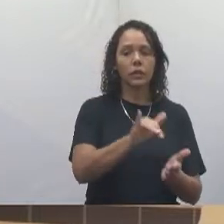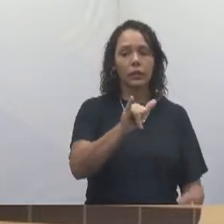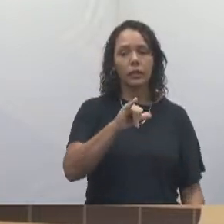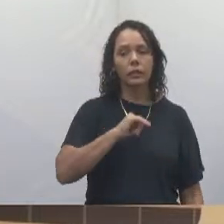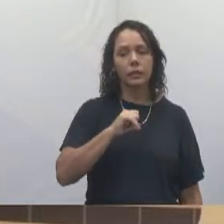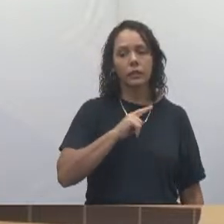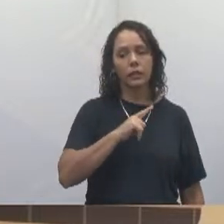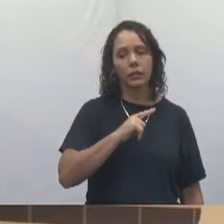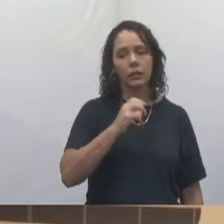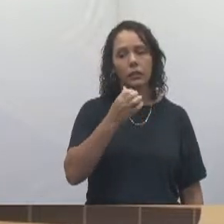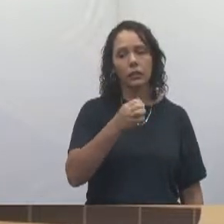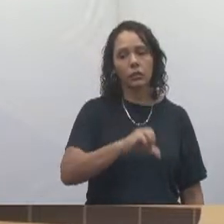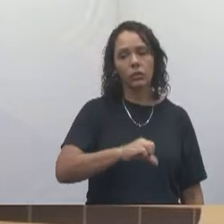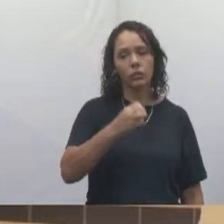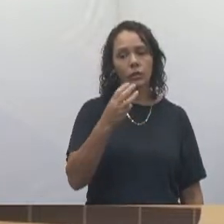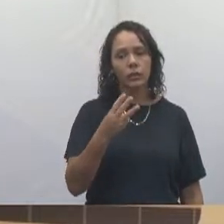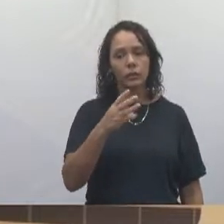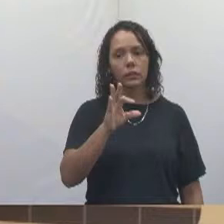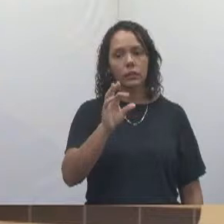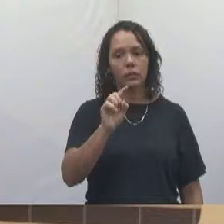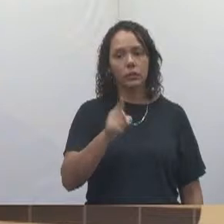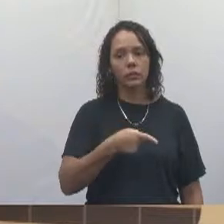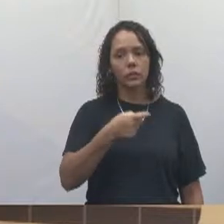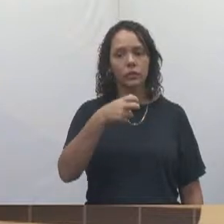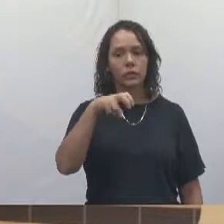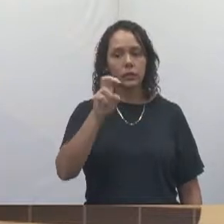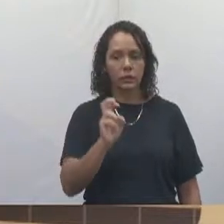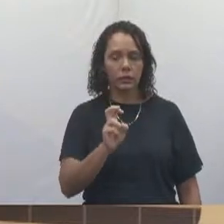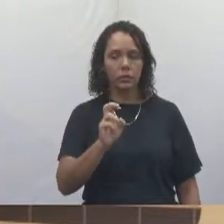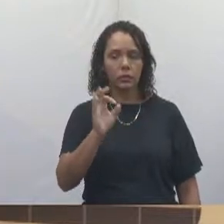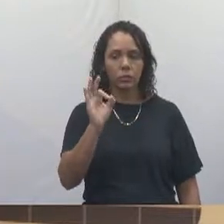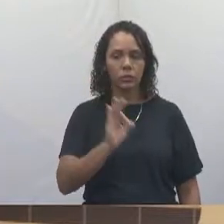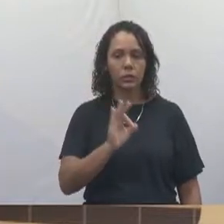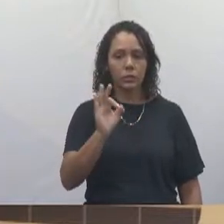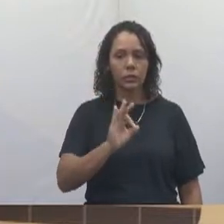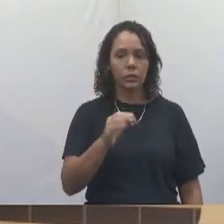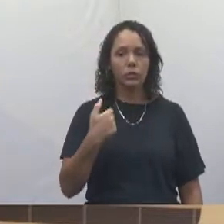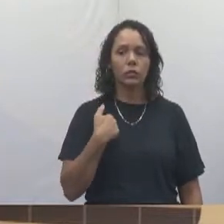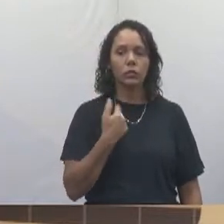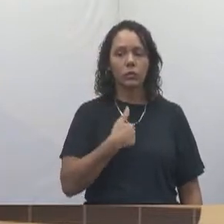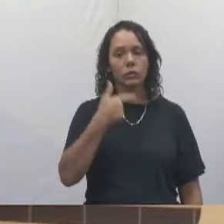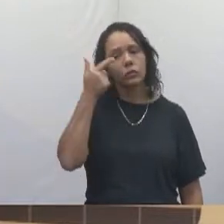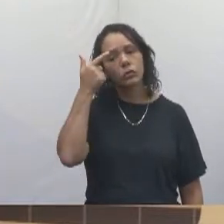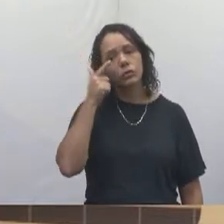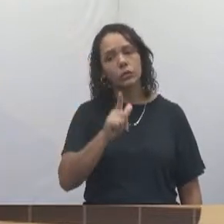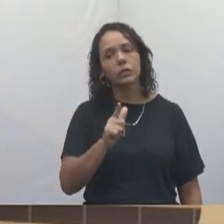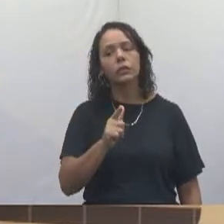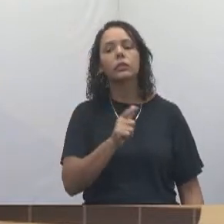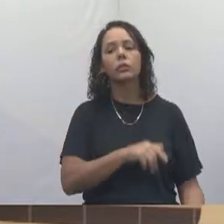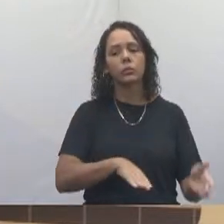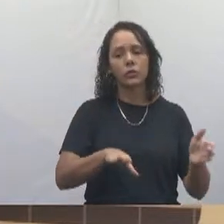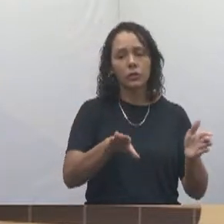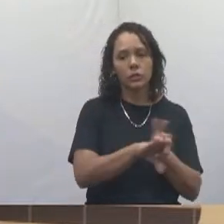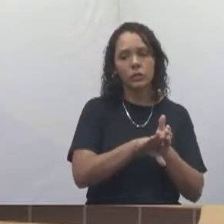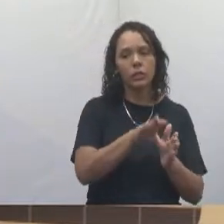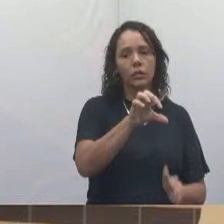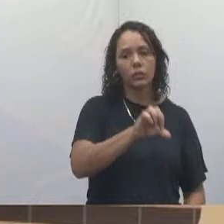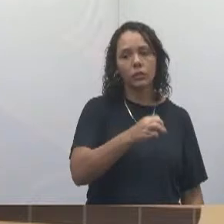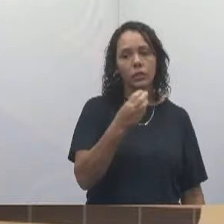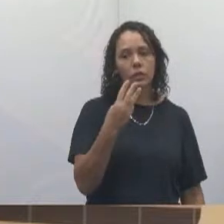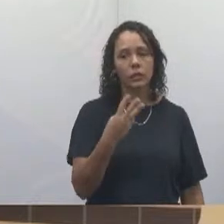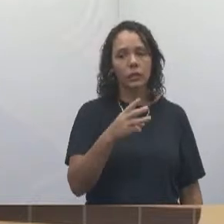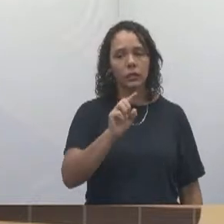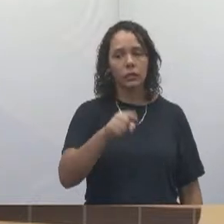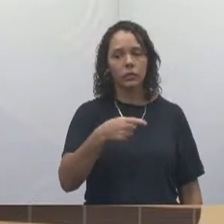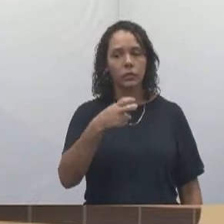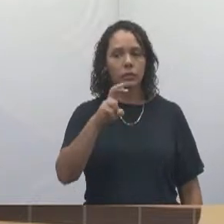93,5%. Poderia chegar até 95% sem nenhuma sanção. Nós conseguimos chegar a 93,5%. Então, quero agradecer